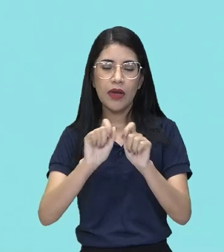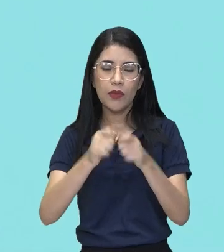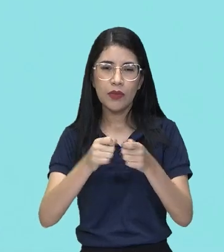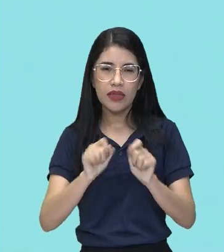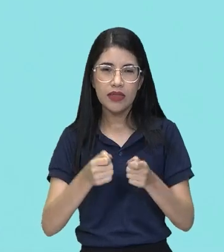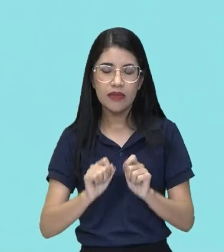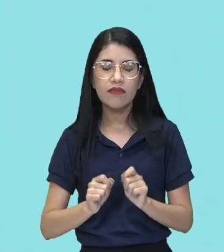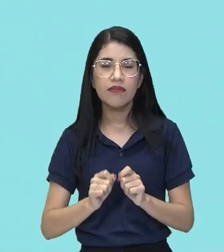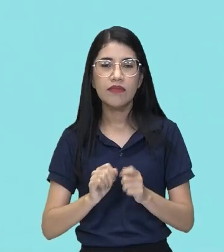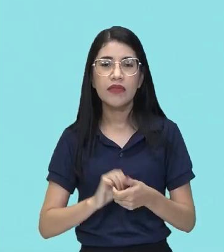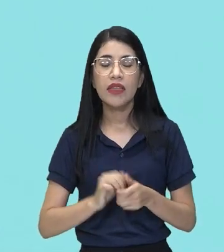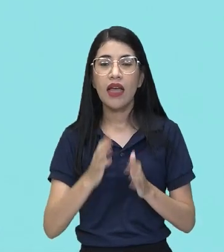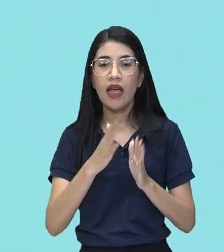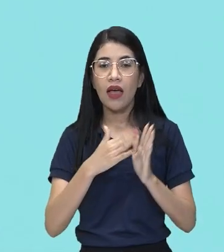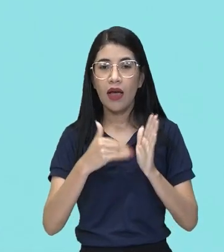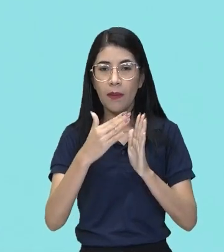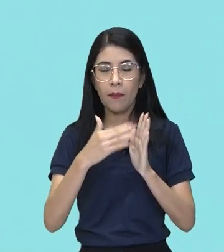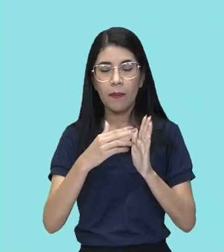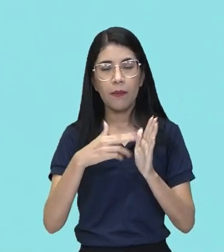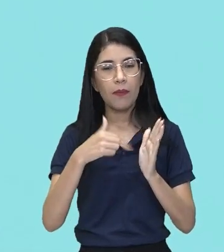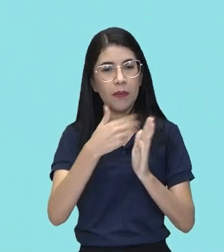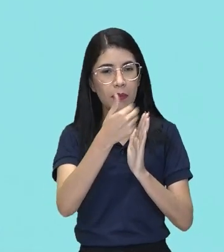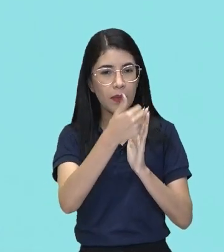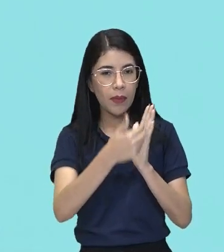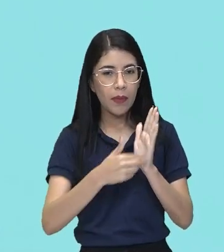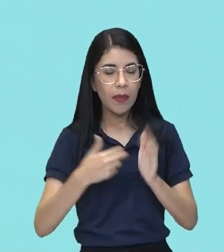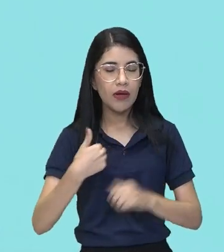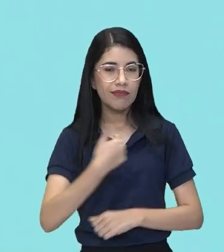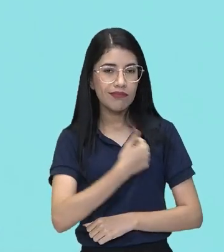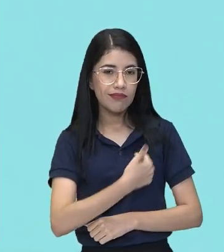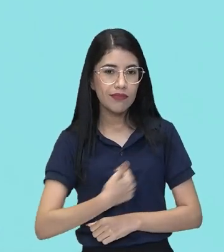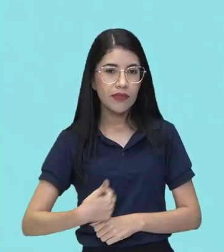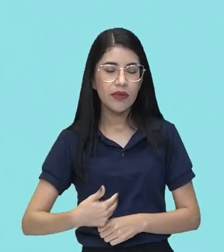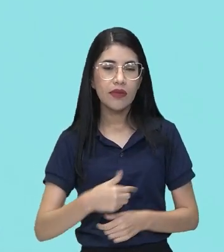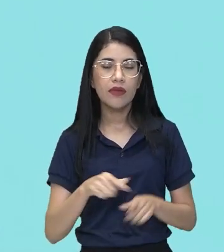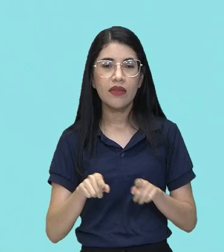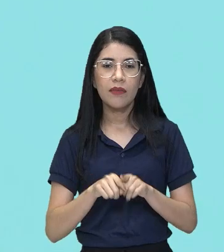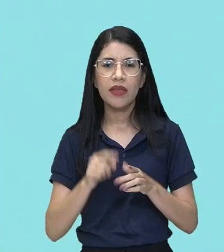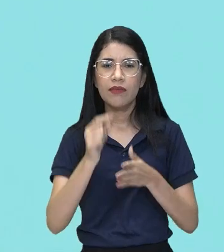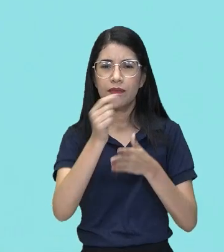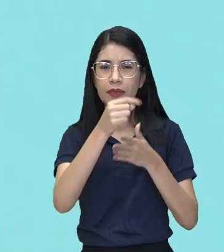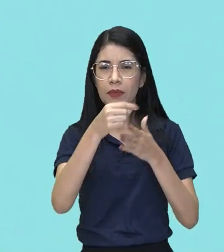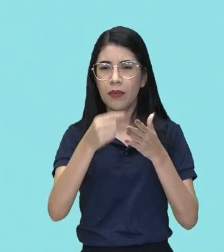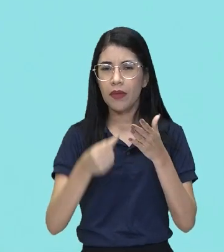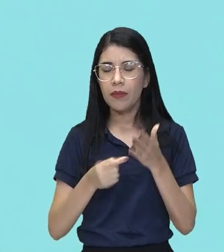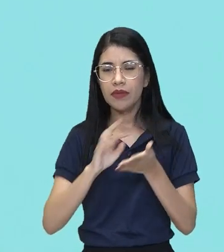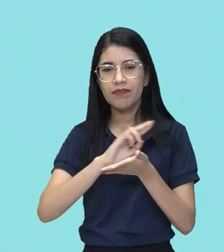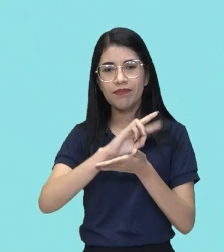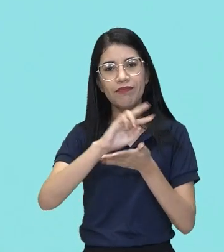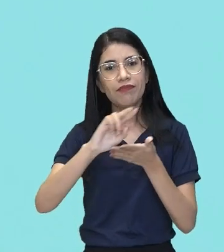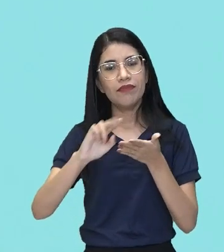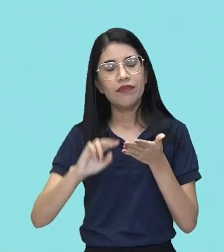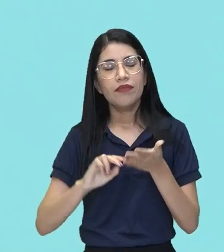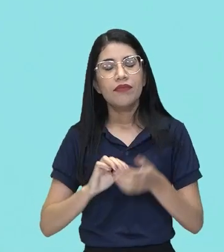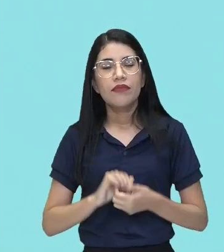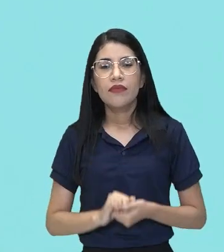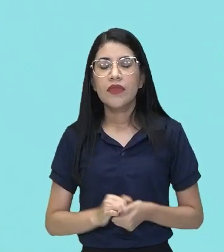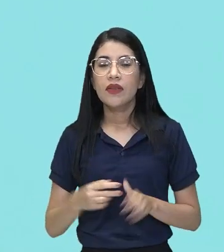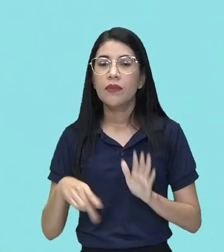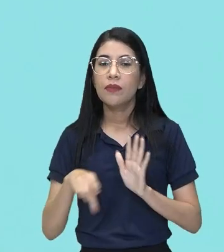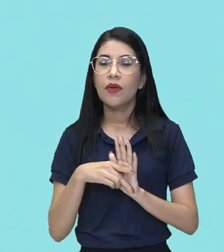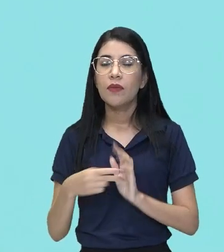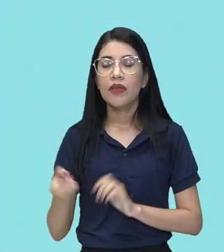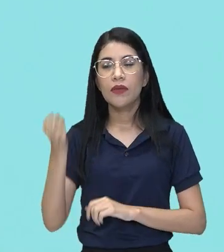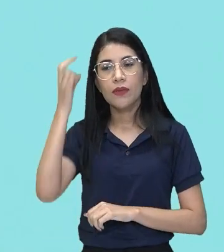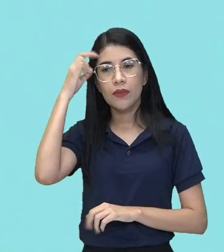as pinturas corporais que eles faziam são vários elementos, né, que são próprios da